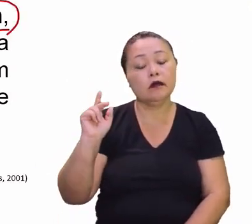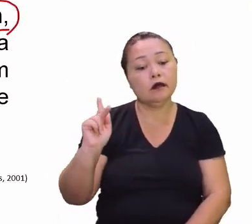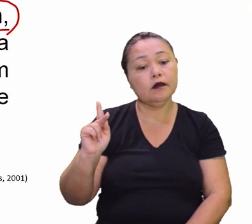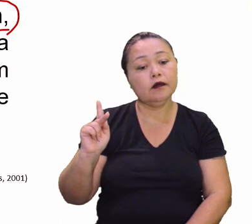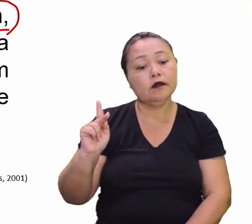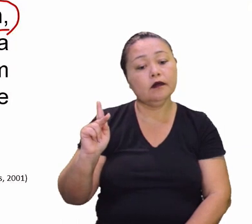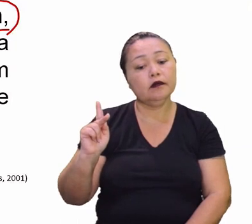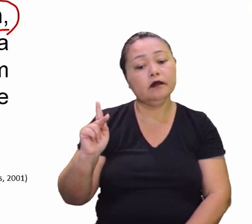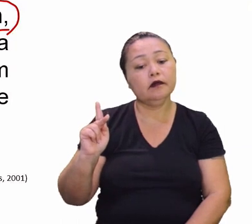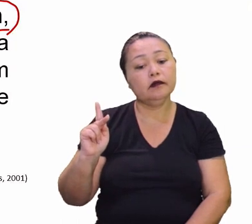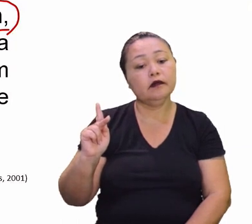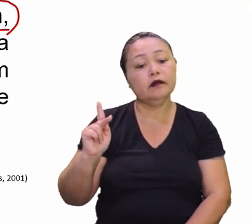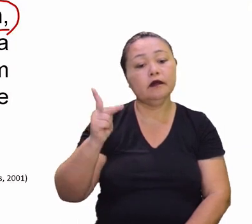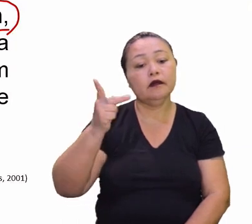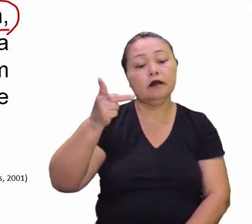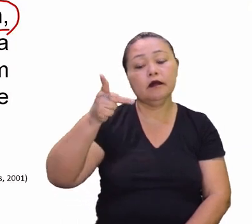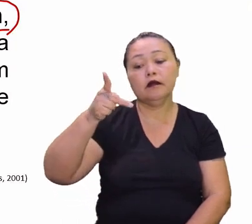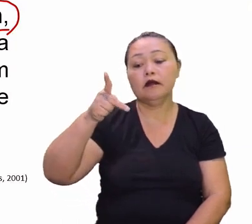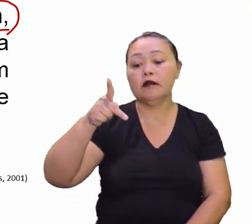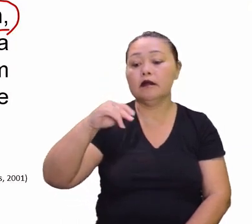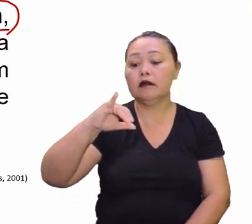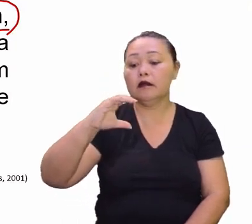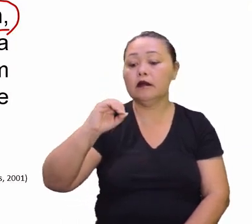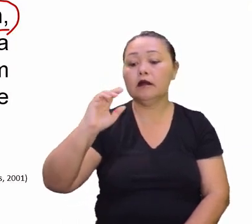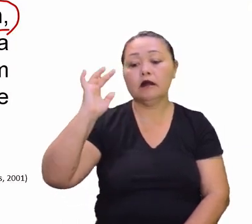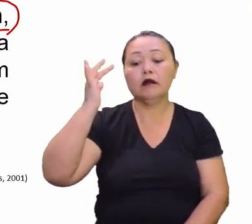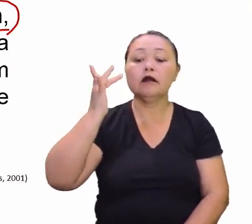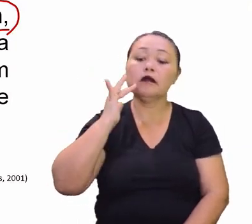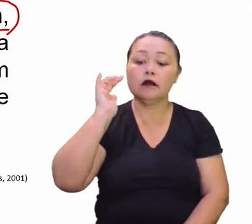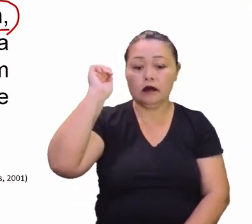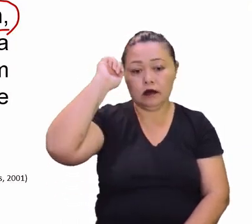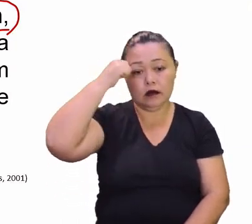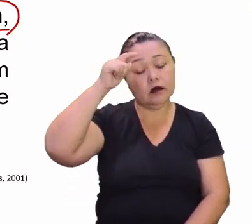ok? O PIC Ouro Preto está mais fácil